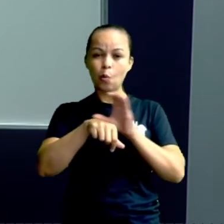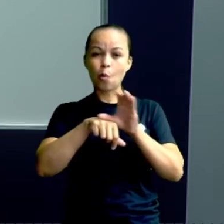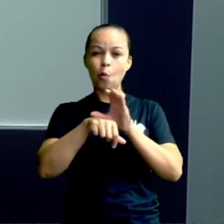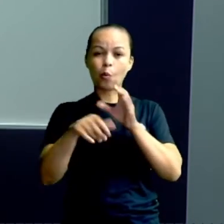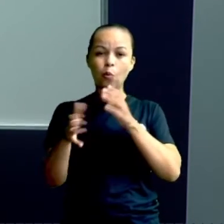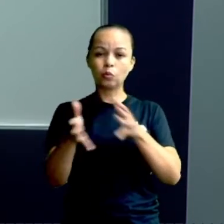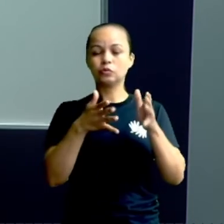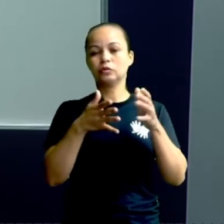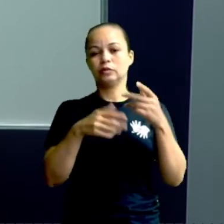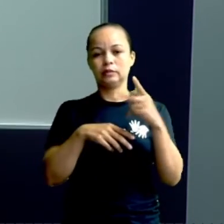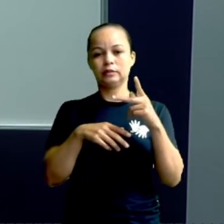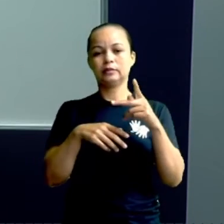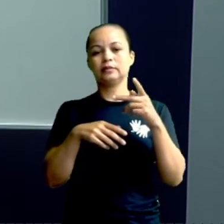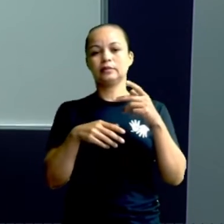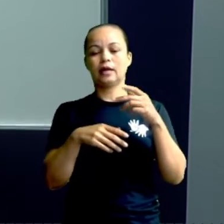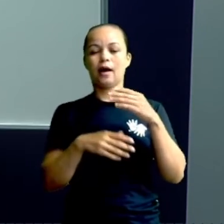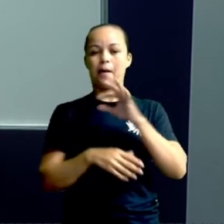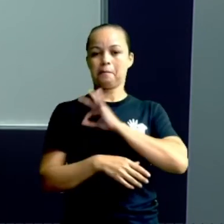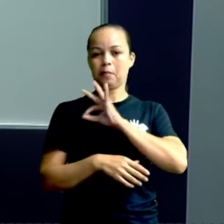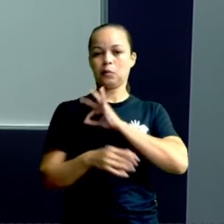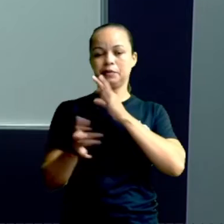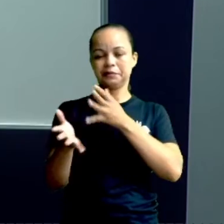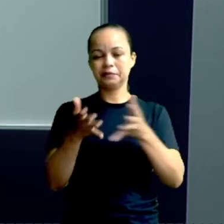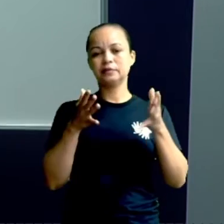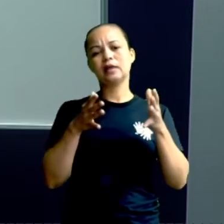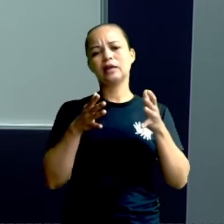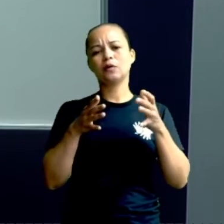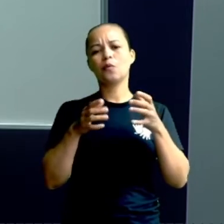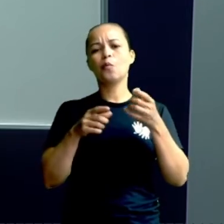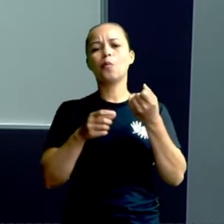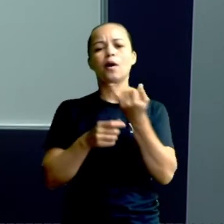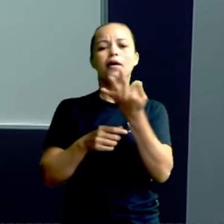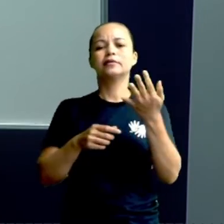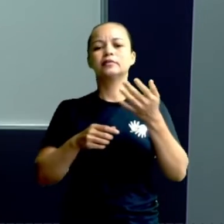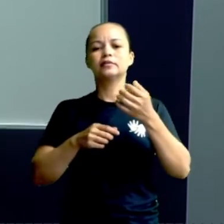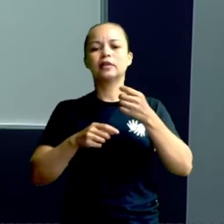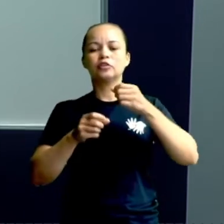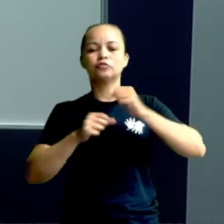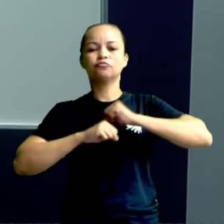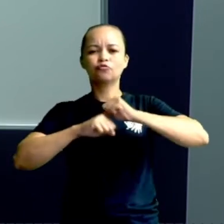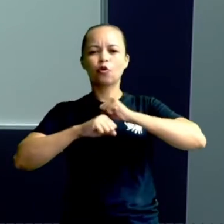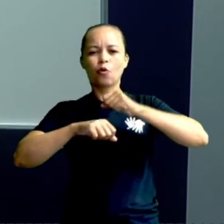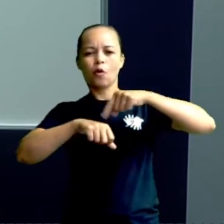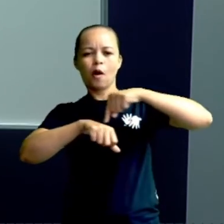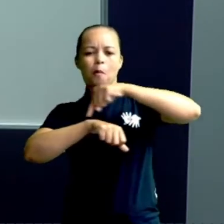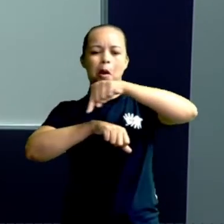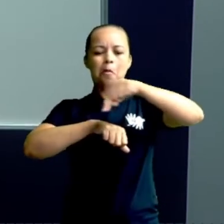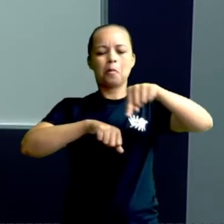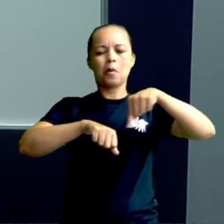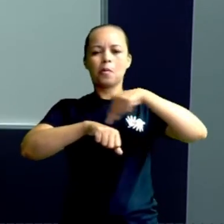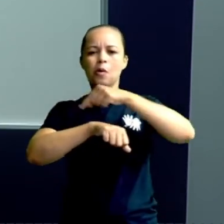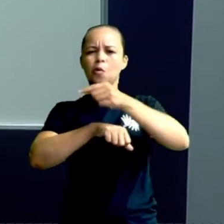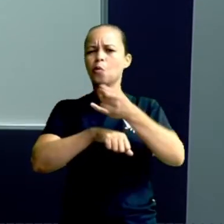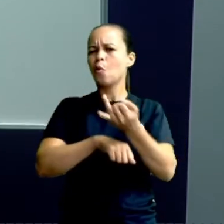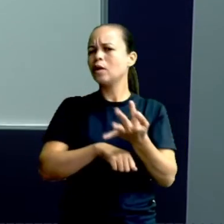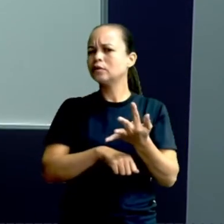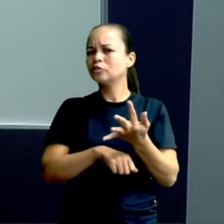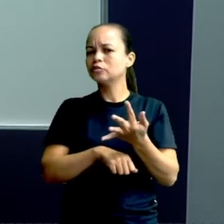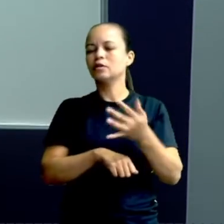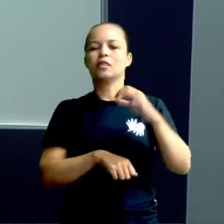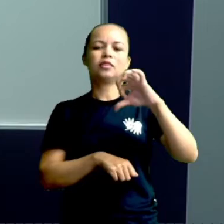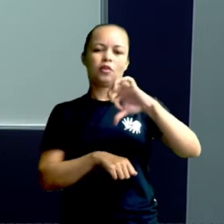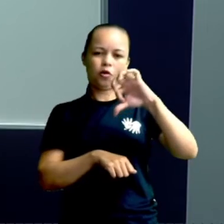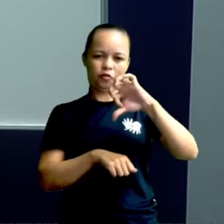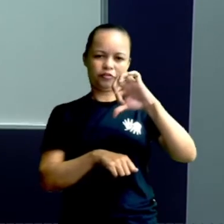ela deu quantas voltas, gente, nessa praça? Ela deu 9 voltas, tá certo? Então, a gente pega